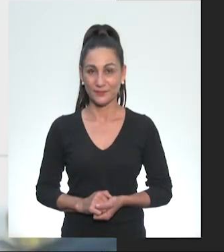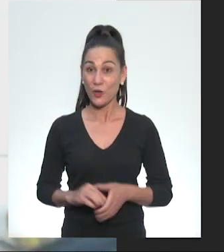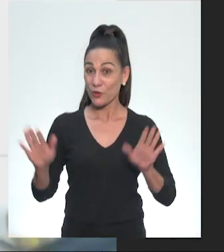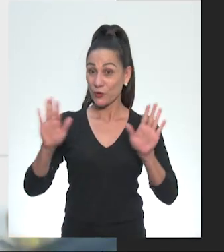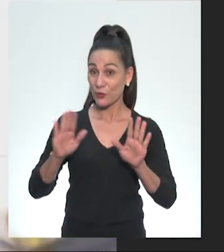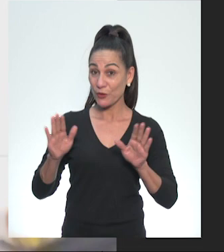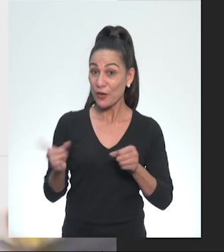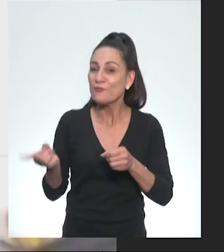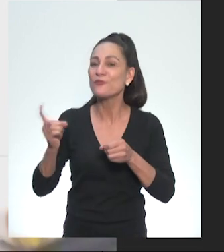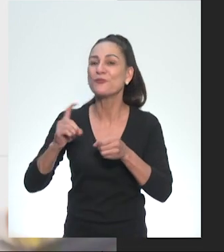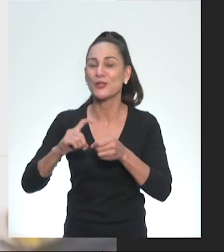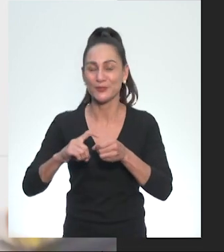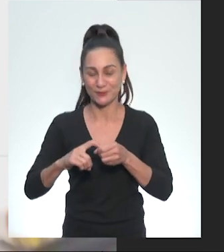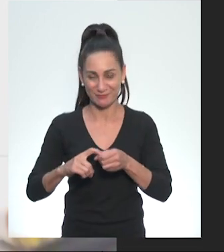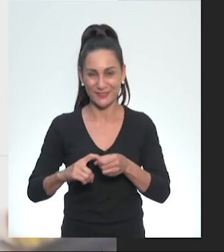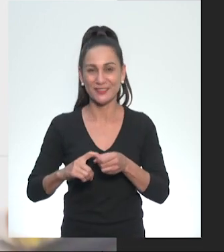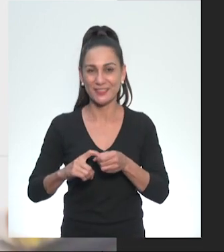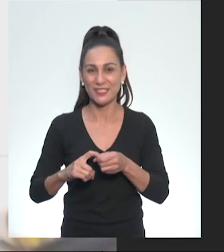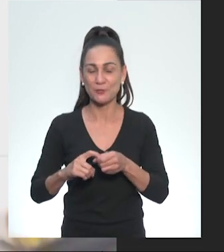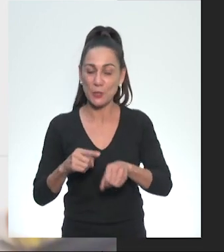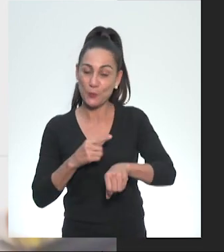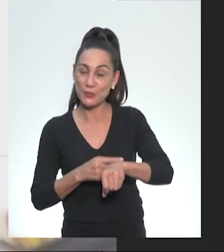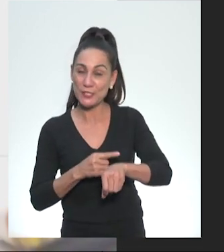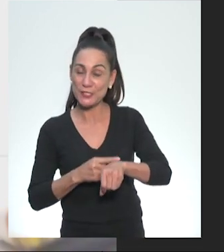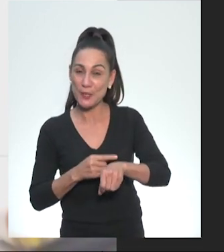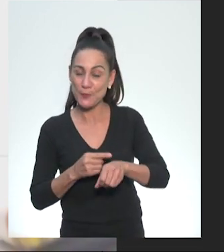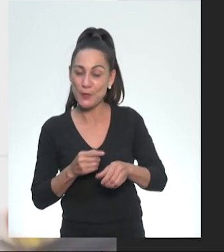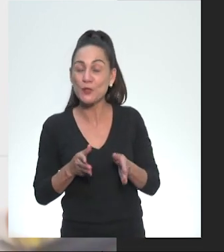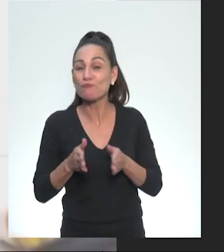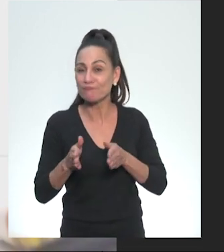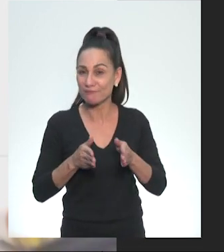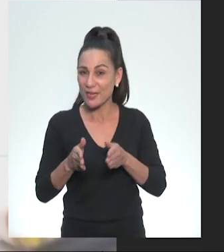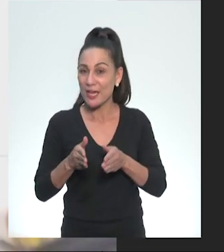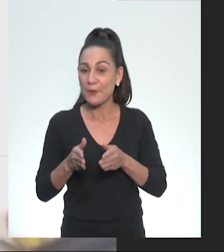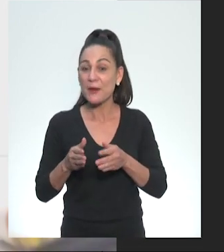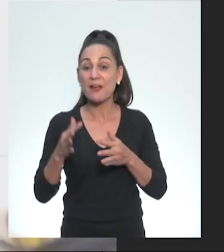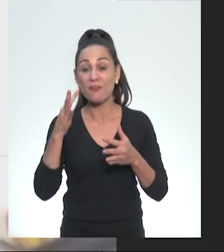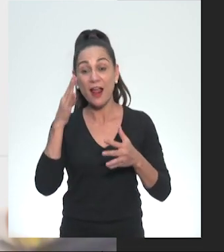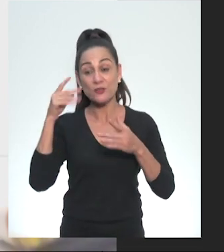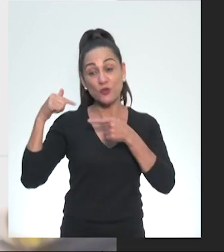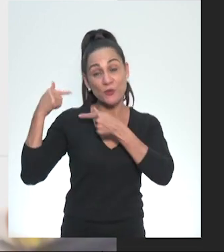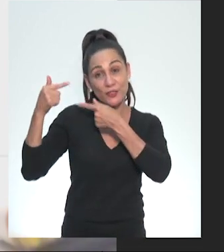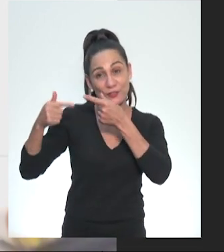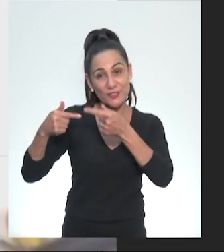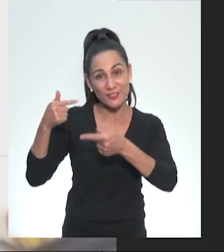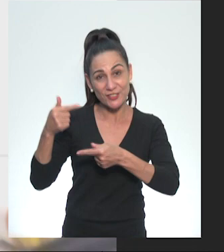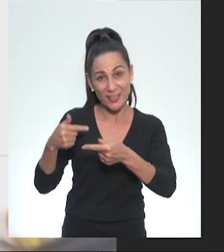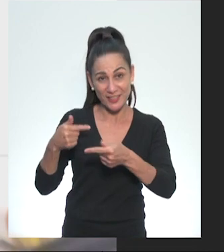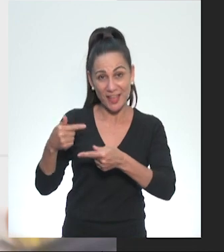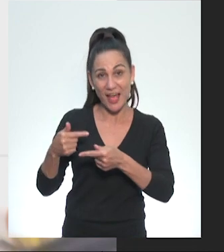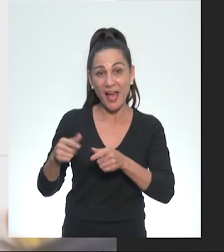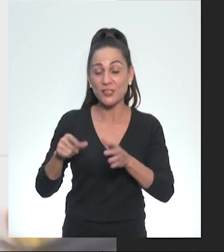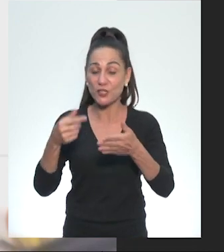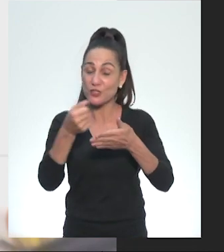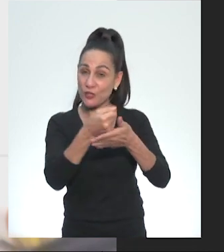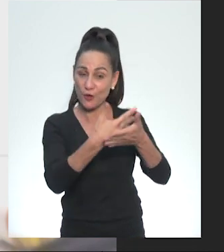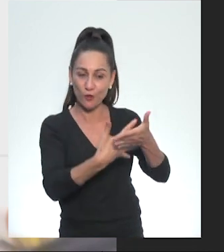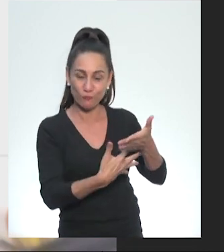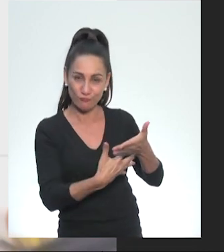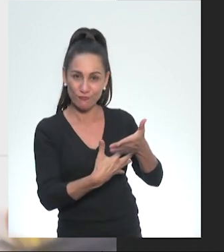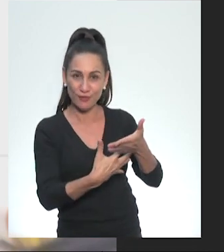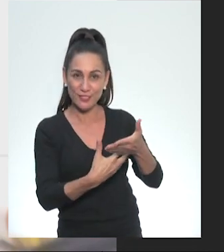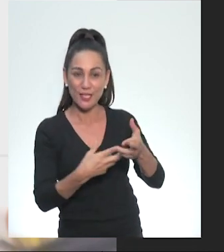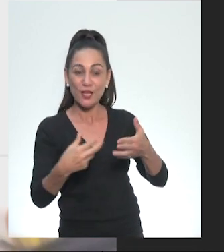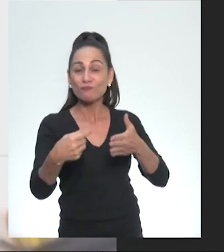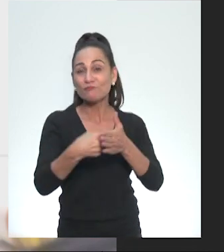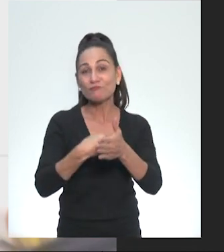Oi, gente, voltamos. Depois desse tempinho para a gente falar sobre a nossa ancestralidade, a gente viu algumas interações aqui,